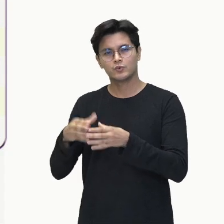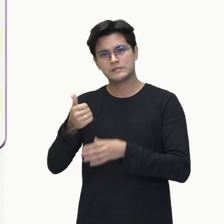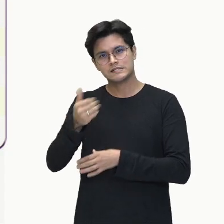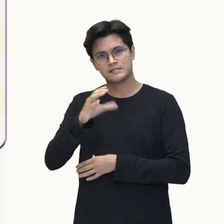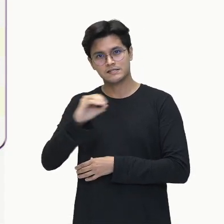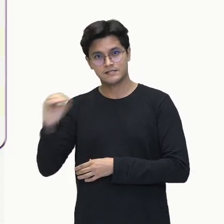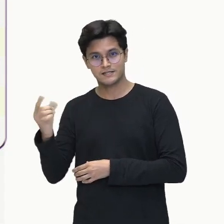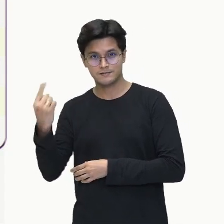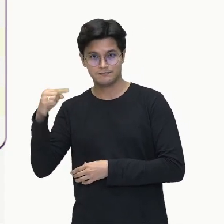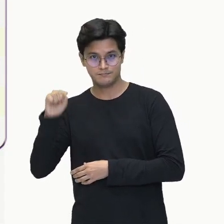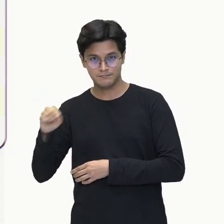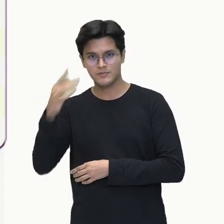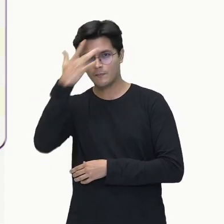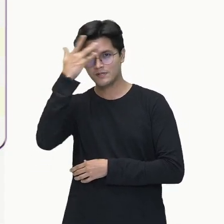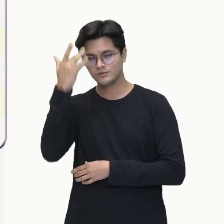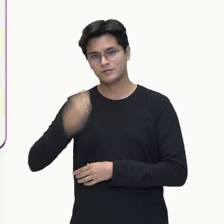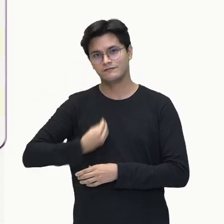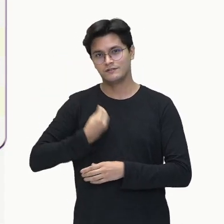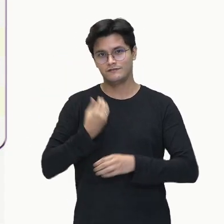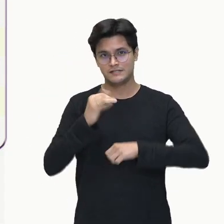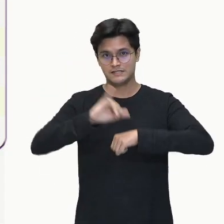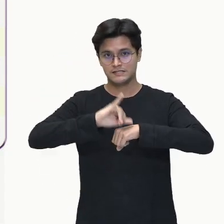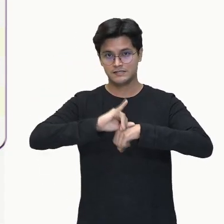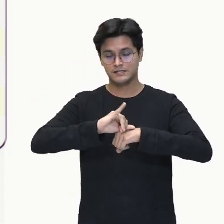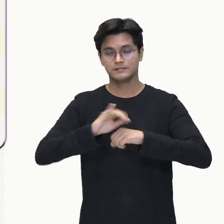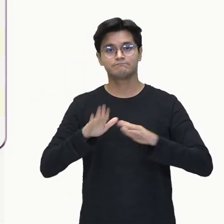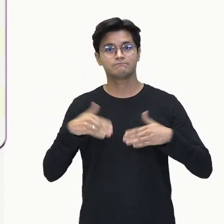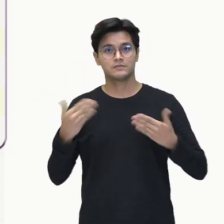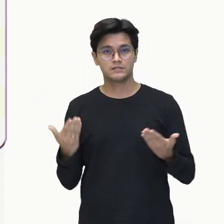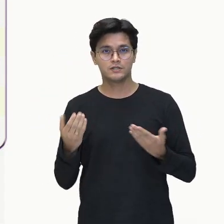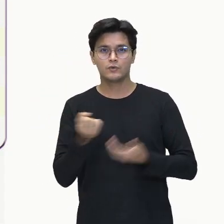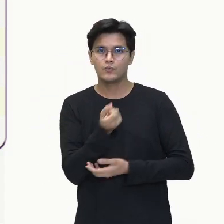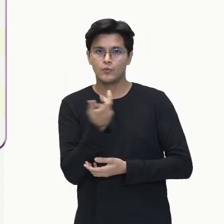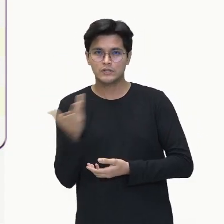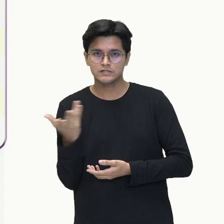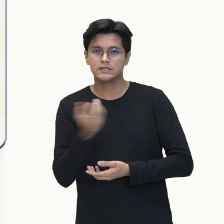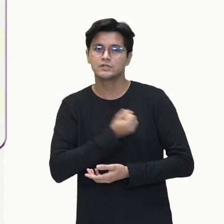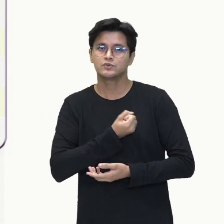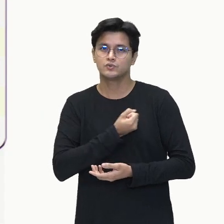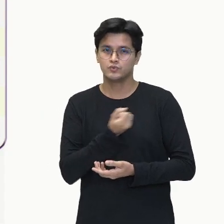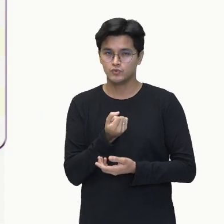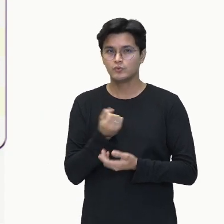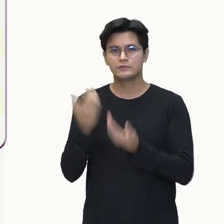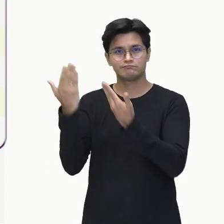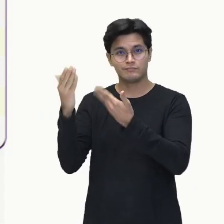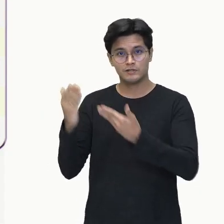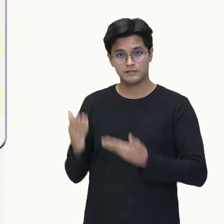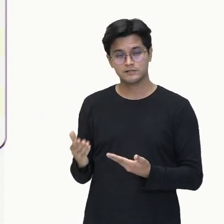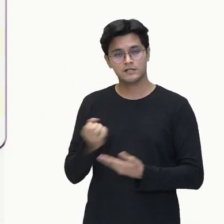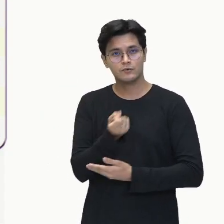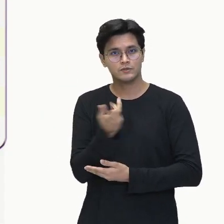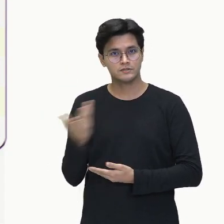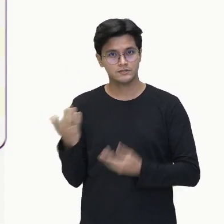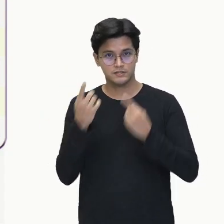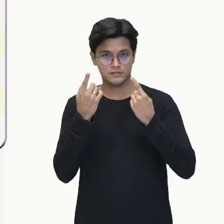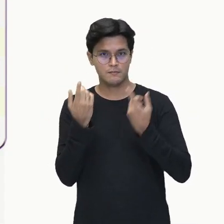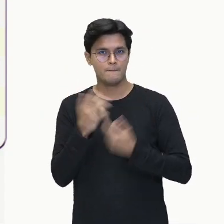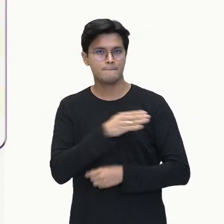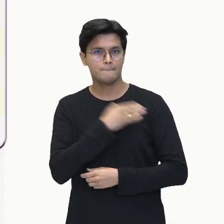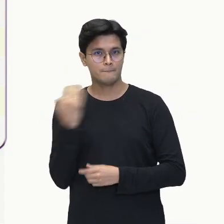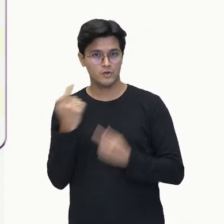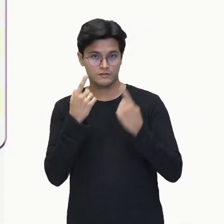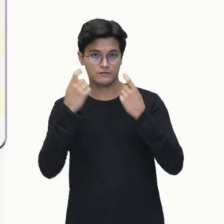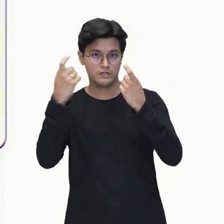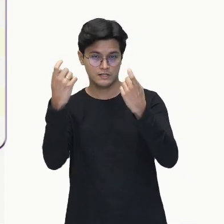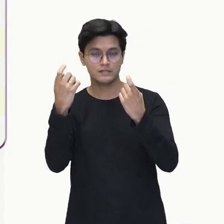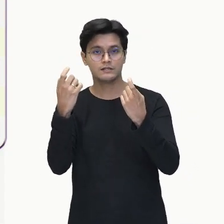bom? Então, esses números que nós vamos analisar são números de mortes violentas intencionais que ocorreram em cada